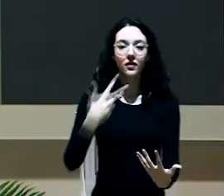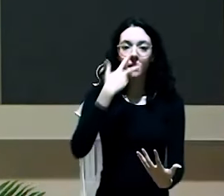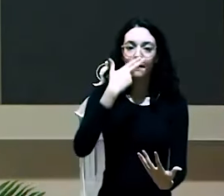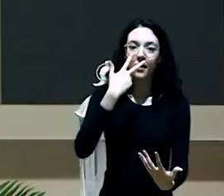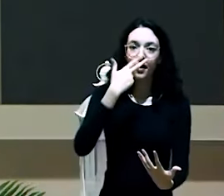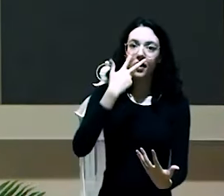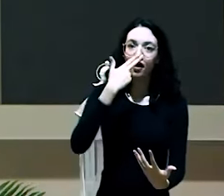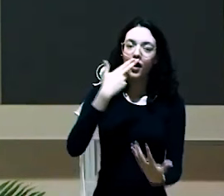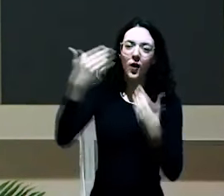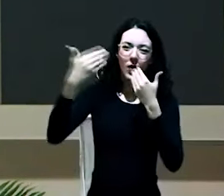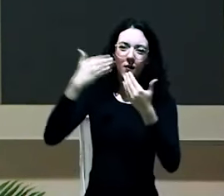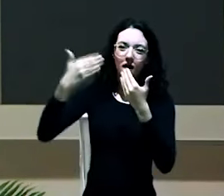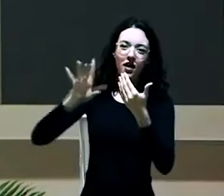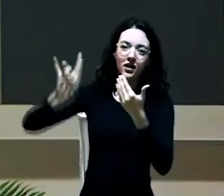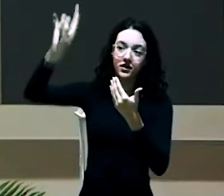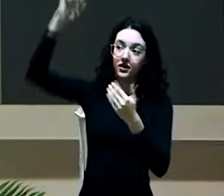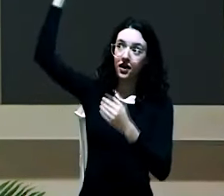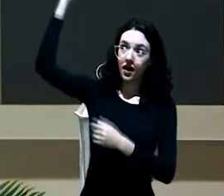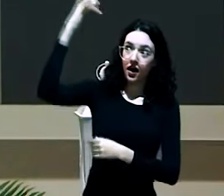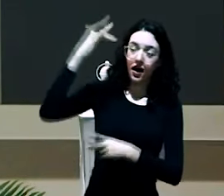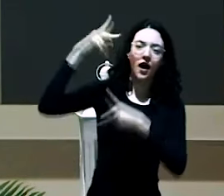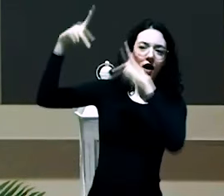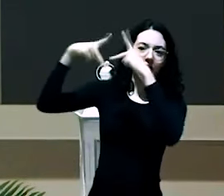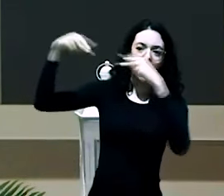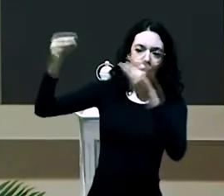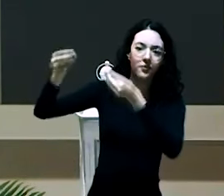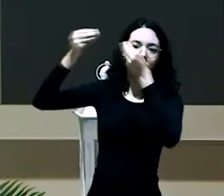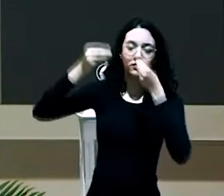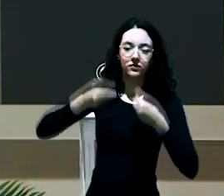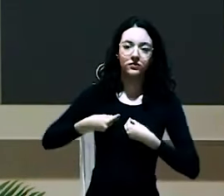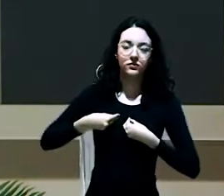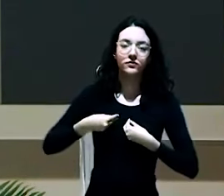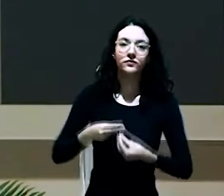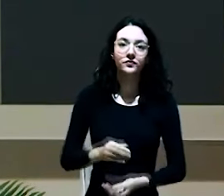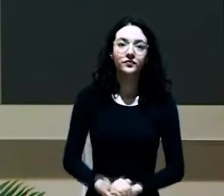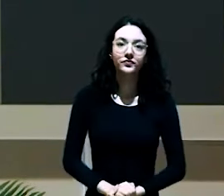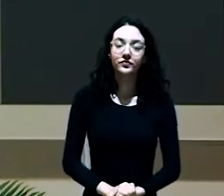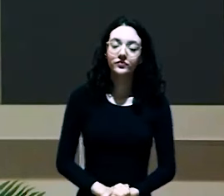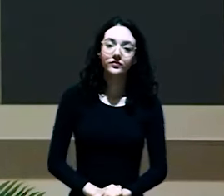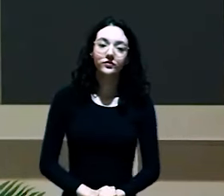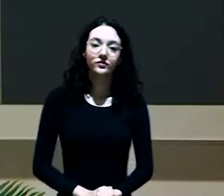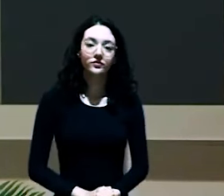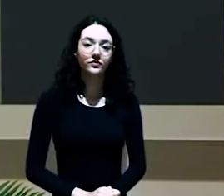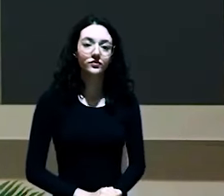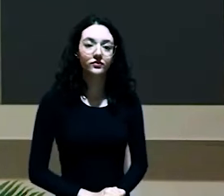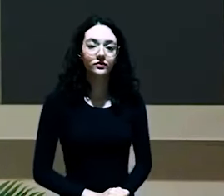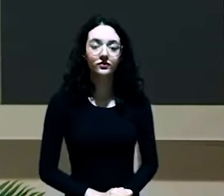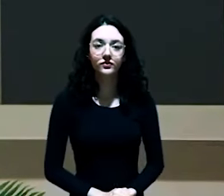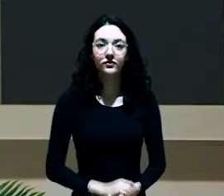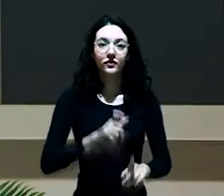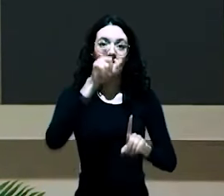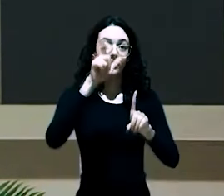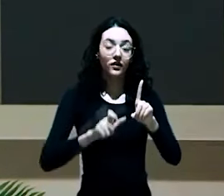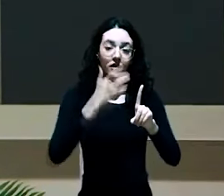na obra do crente, na vida do crente. E é a segunda graça do Senhor na vida de uma pessoa.